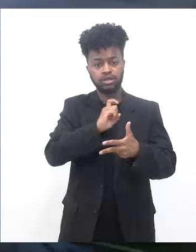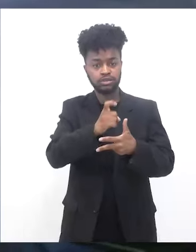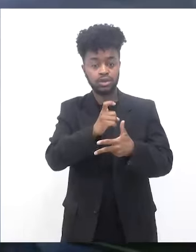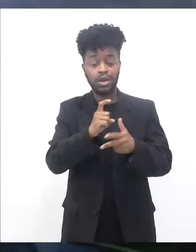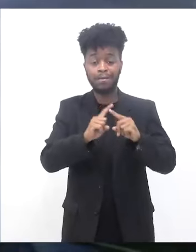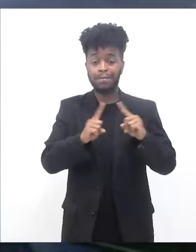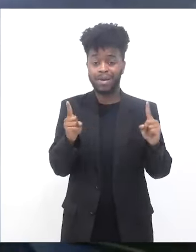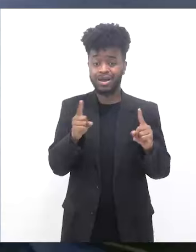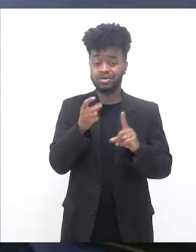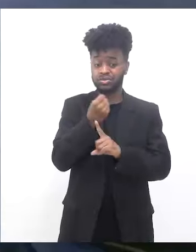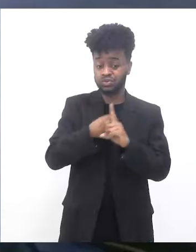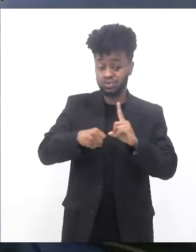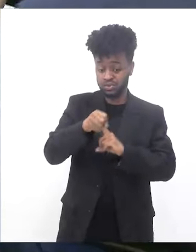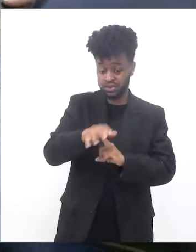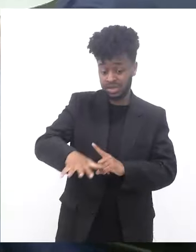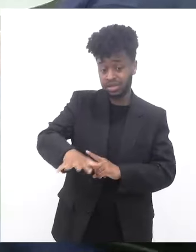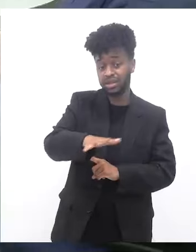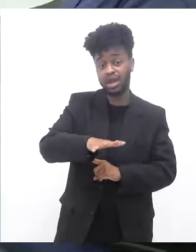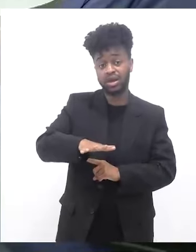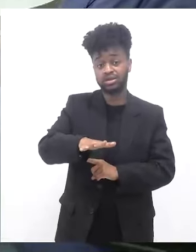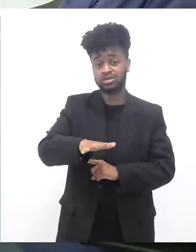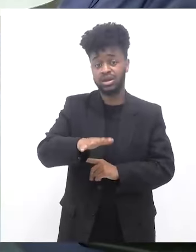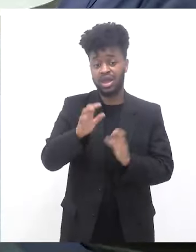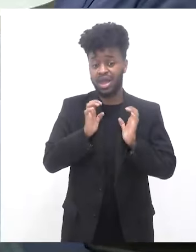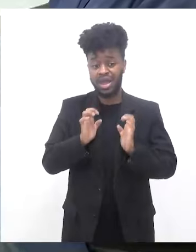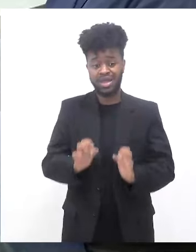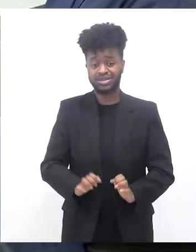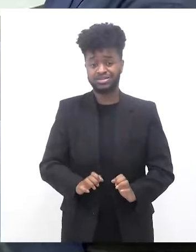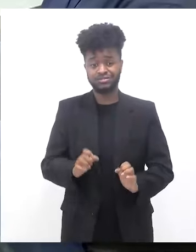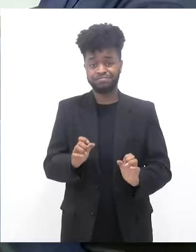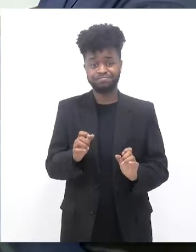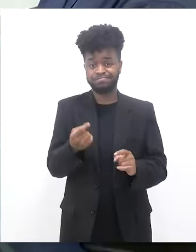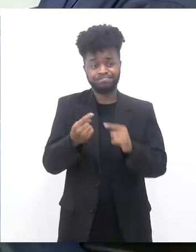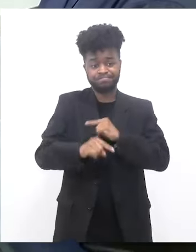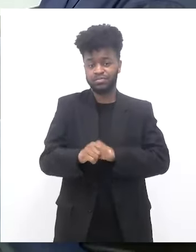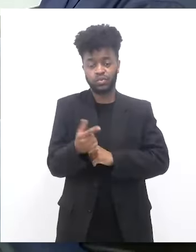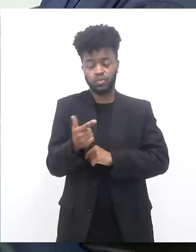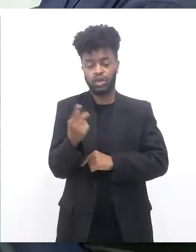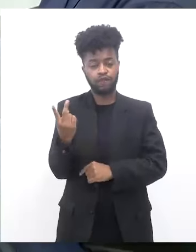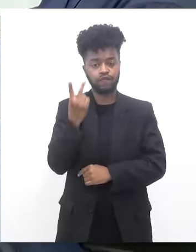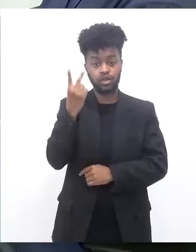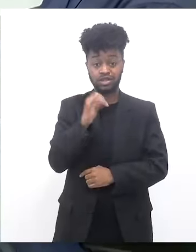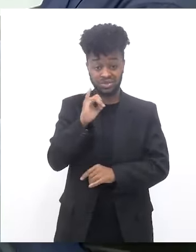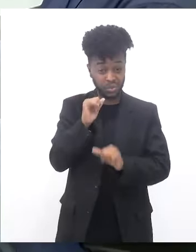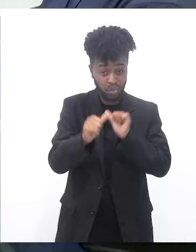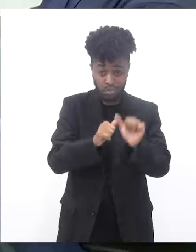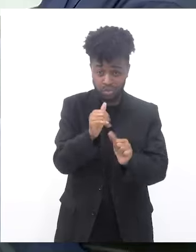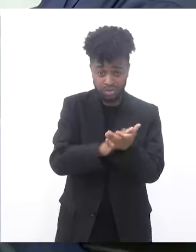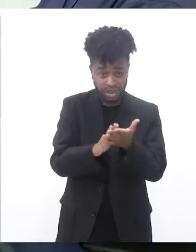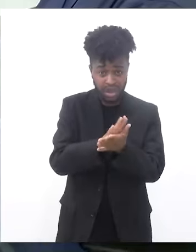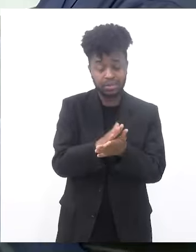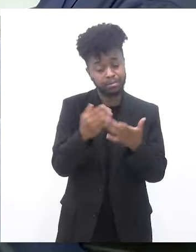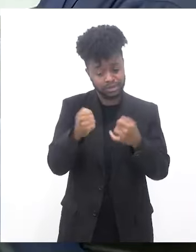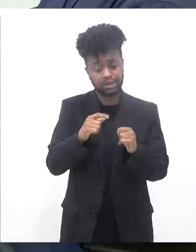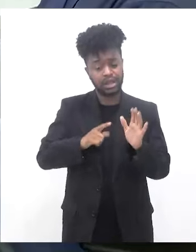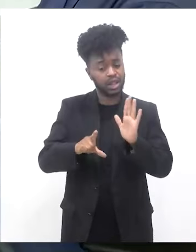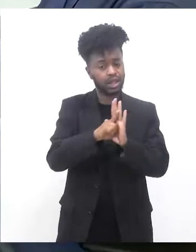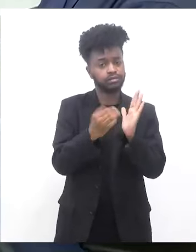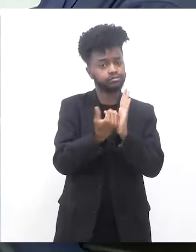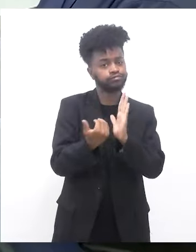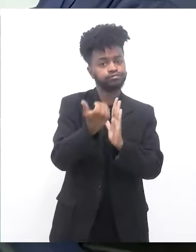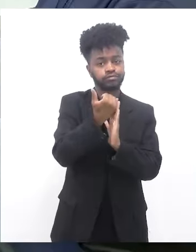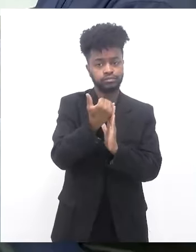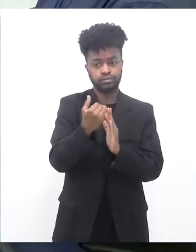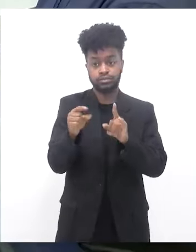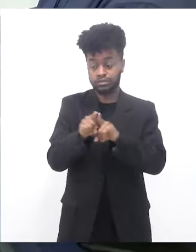nosso executivo, mas a gente tem uma sociedade cuja ética não é um valor. Enquanto a gente não modificar isso, a gente vai ter que ter mais lei mesmo, não tem